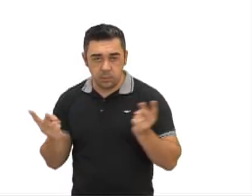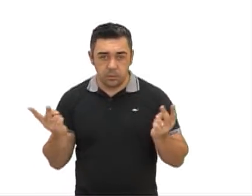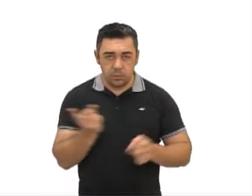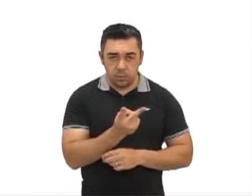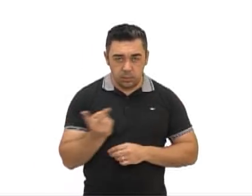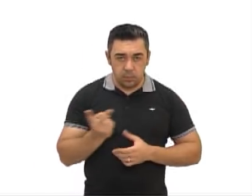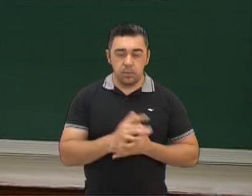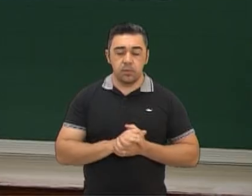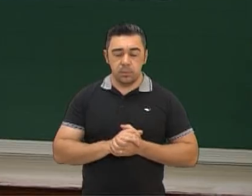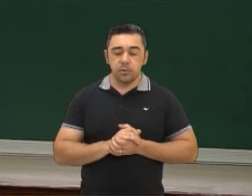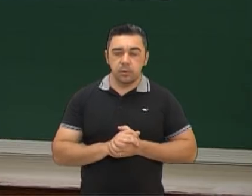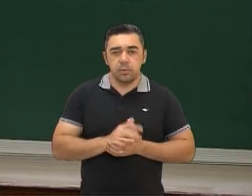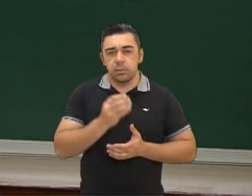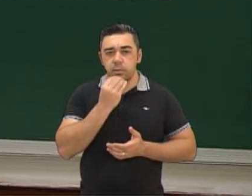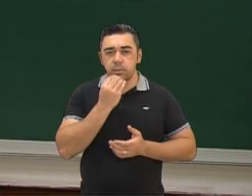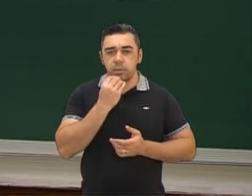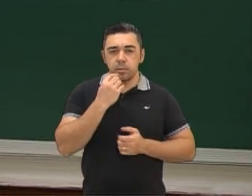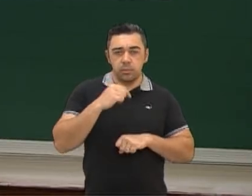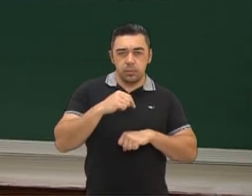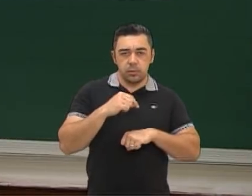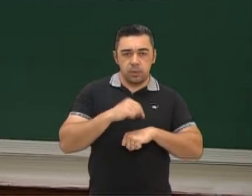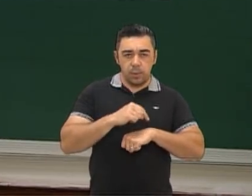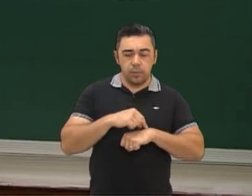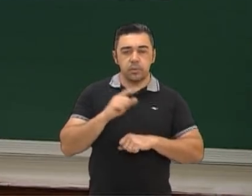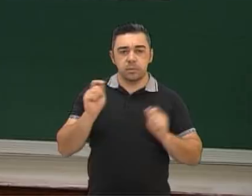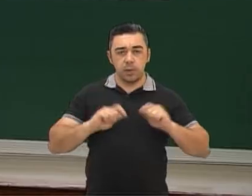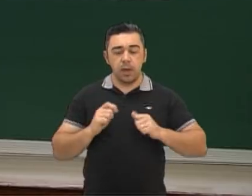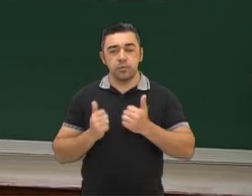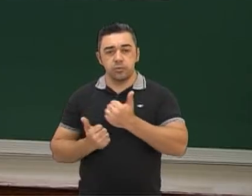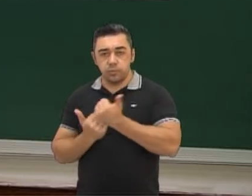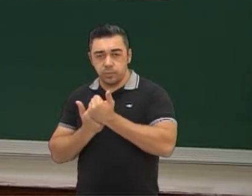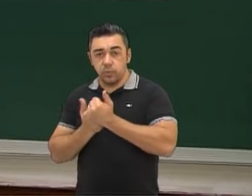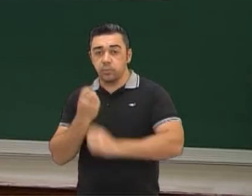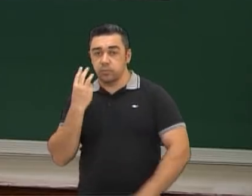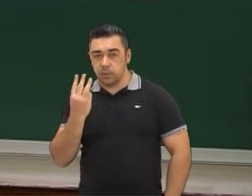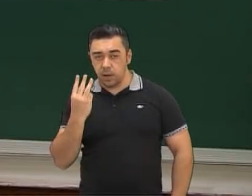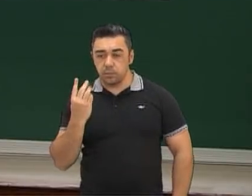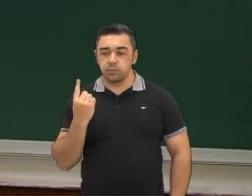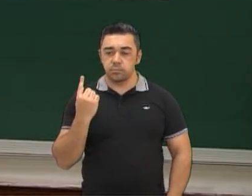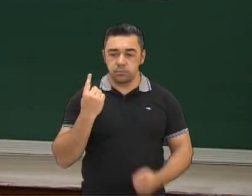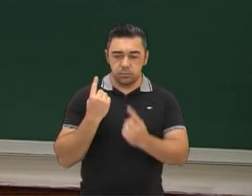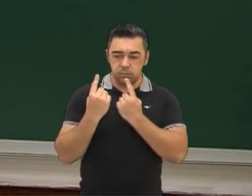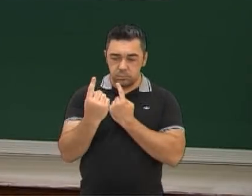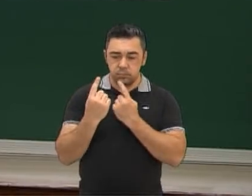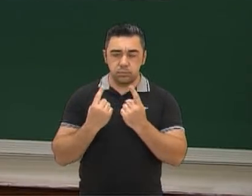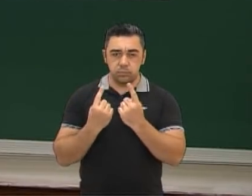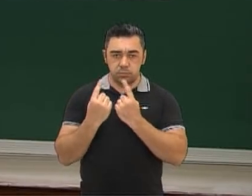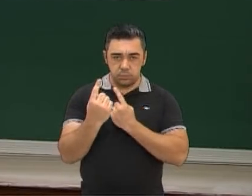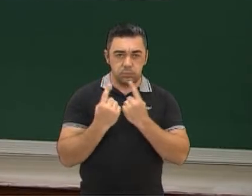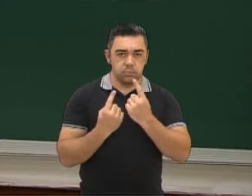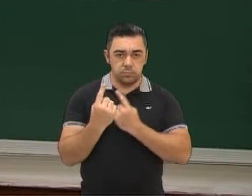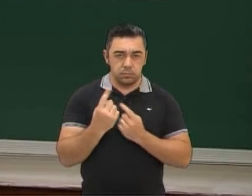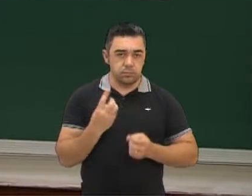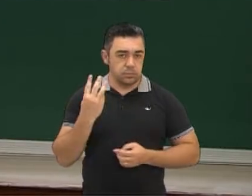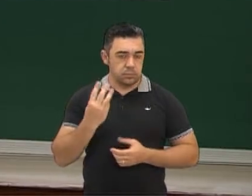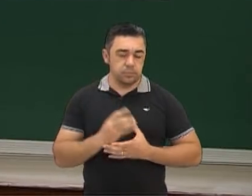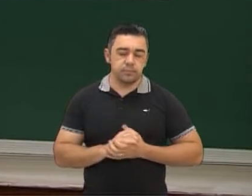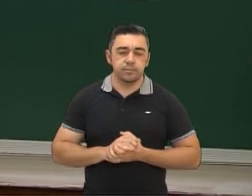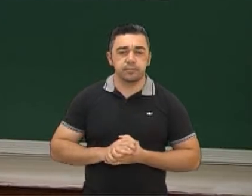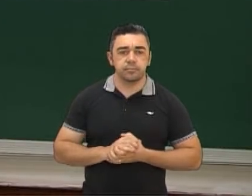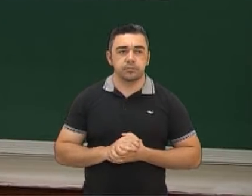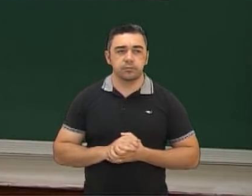a partida, fazer 3 substituições, assim como no futebol. E o